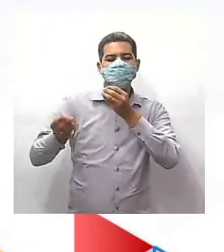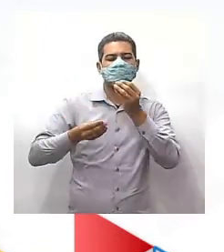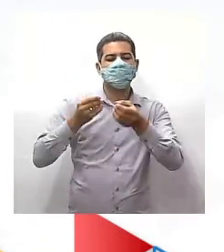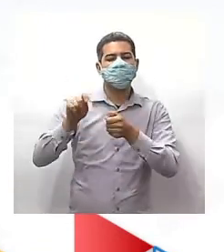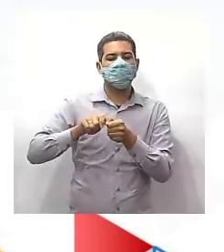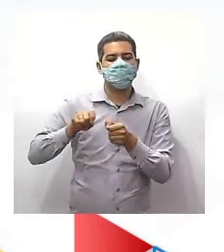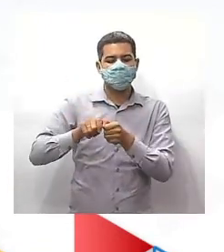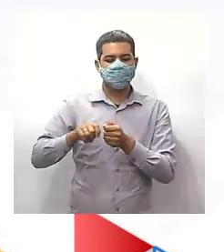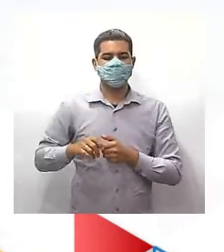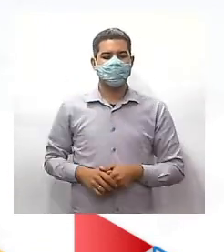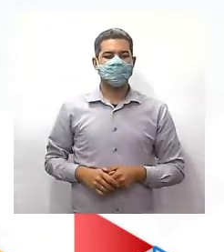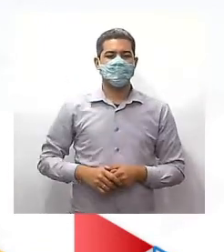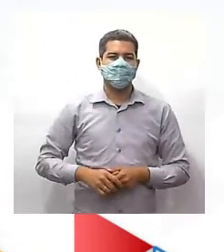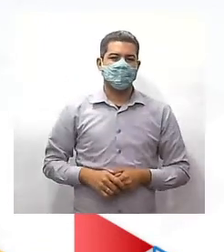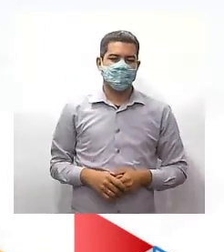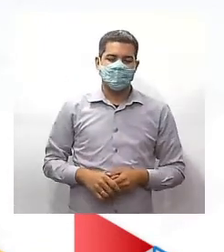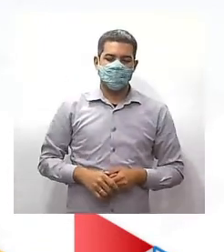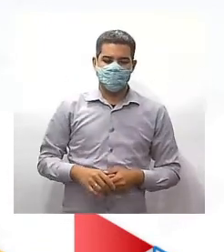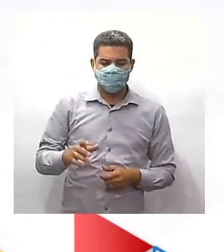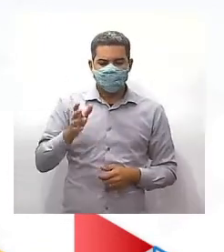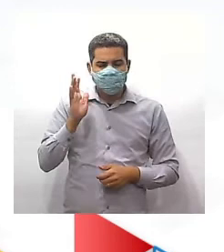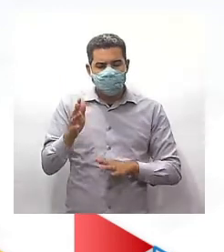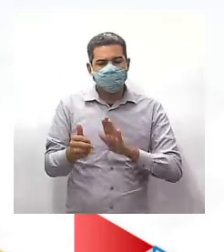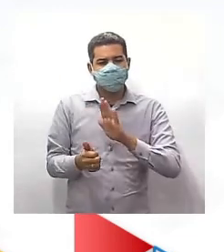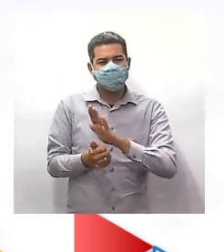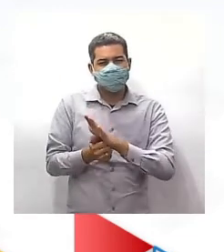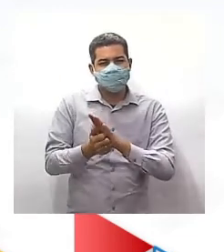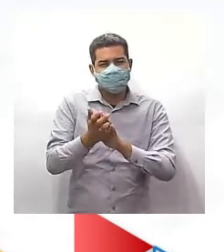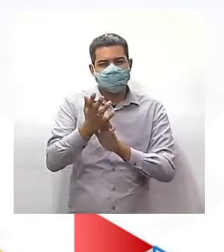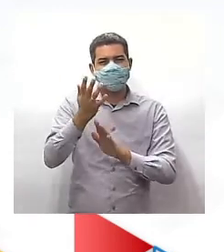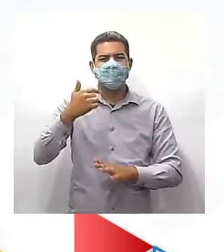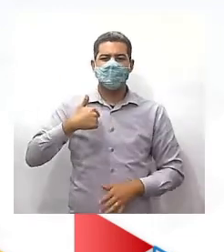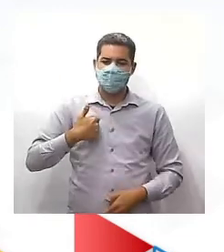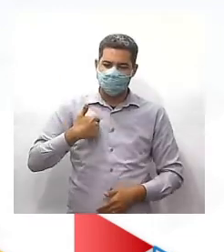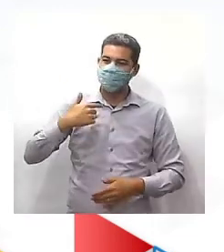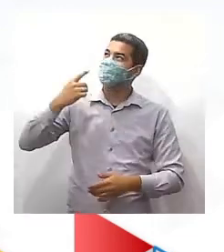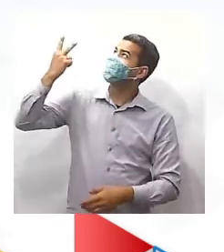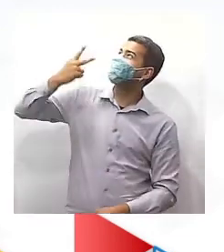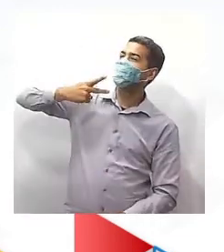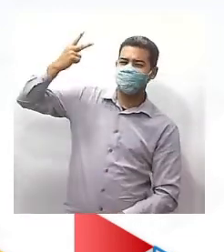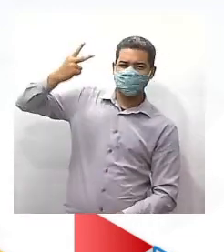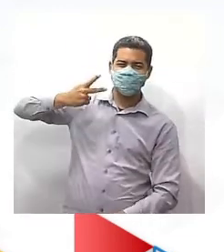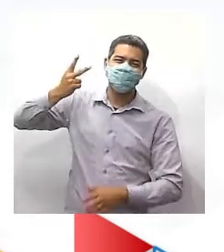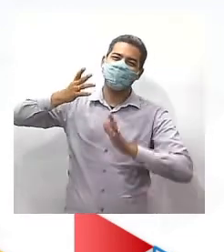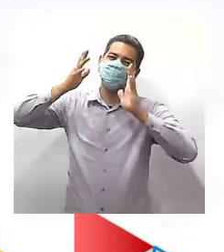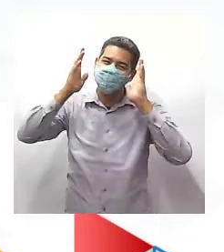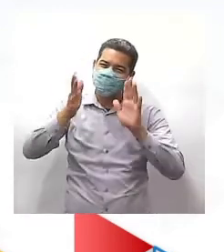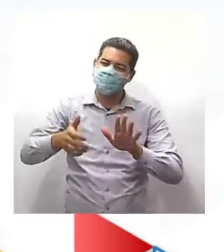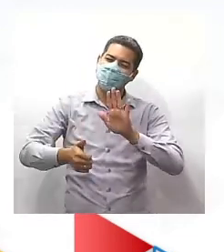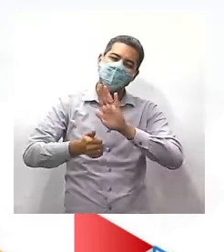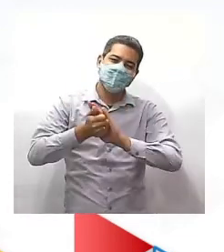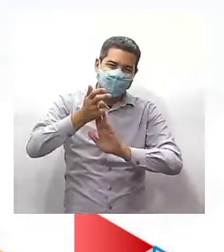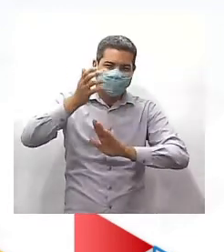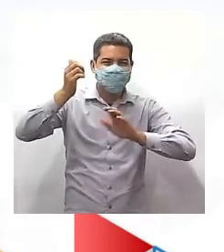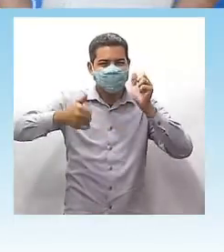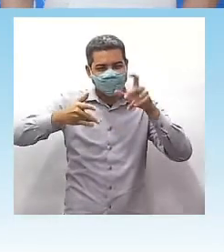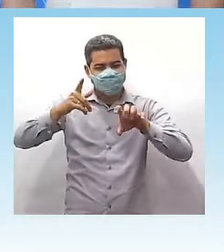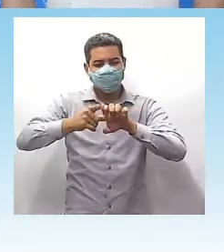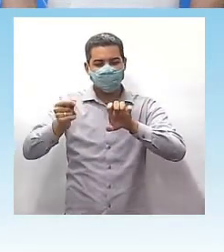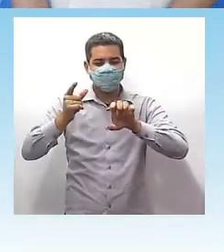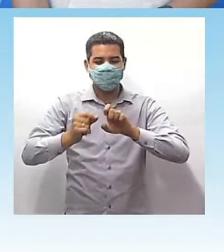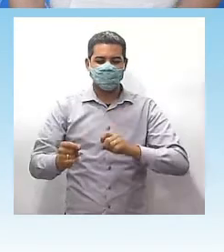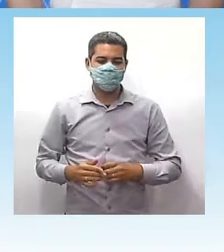professor? Já falei um monte de vezes. Inclusive, eu e Robson já falamos muitas vezes sobre